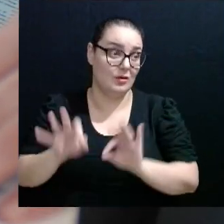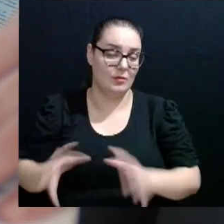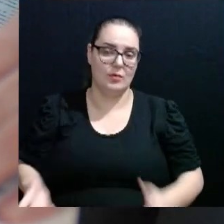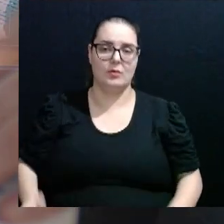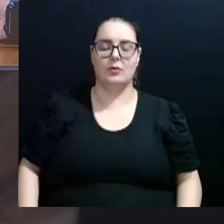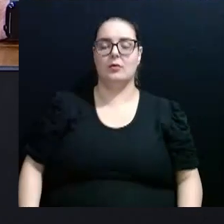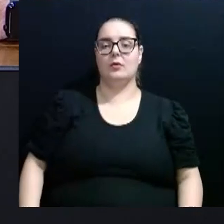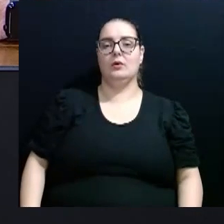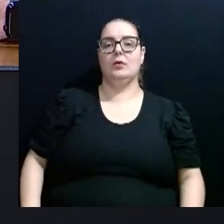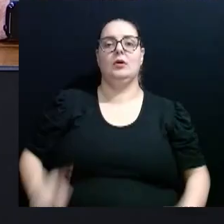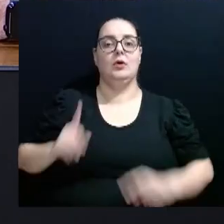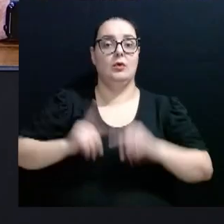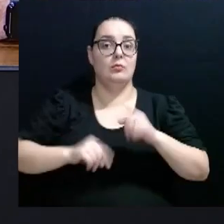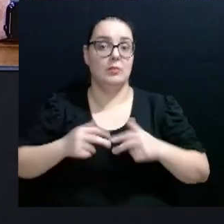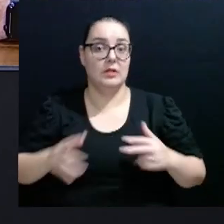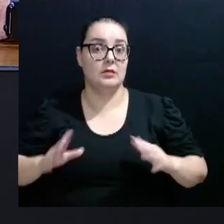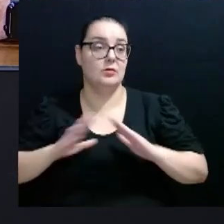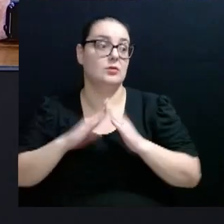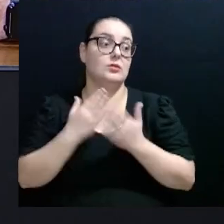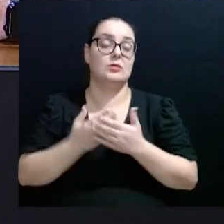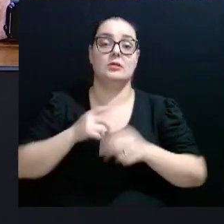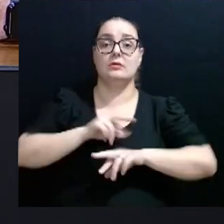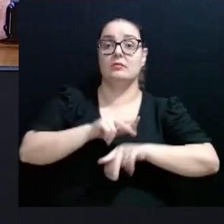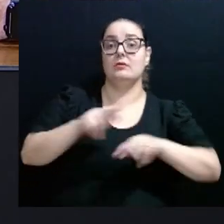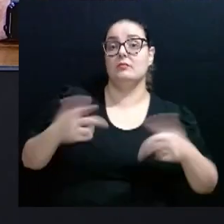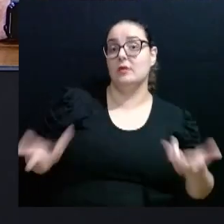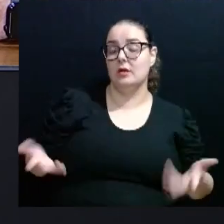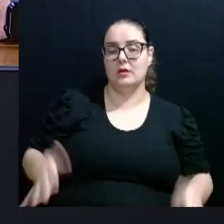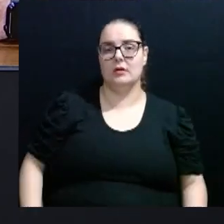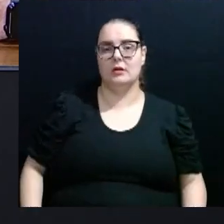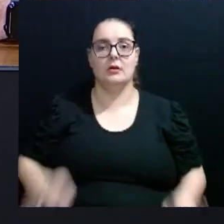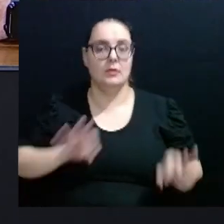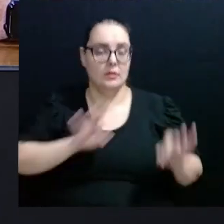Material de escola tem muito... Eu acompanho, né?